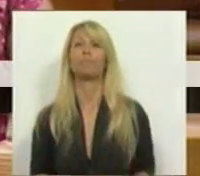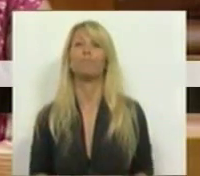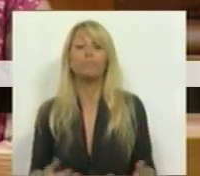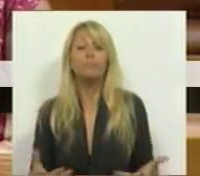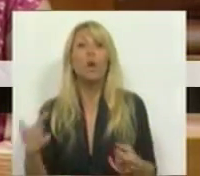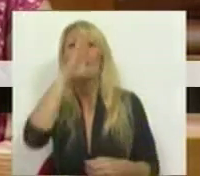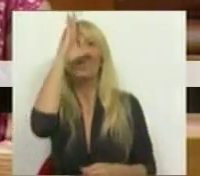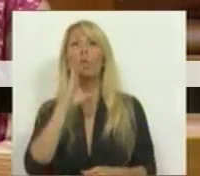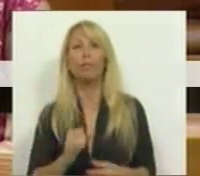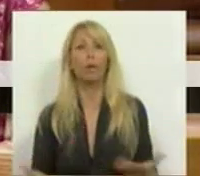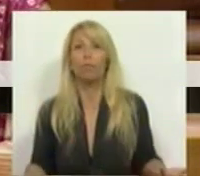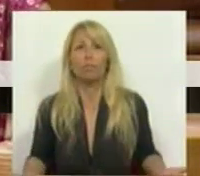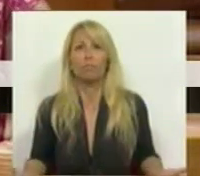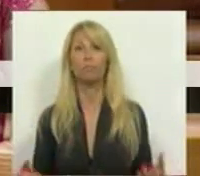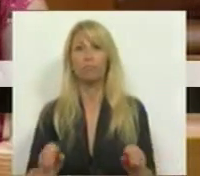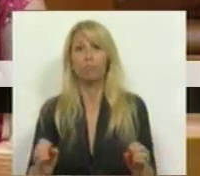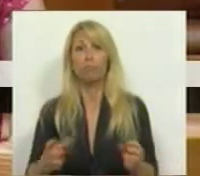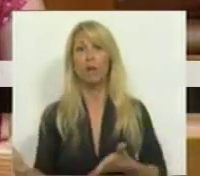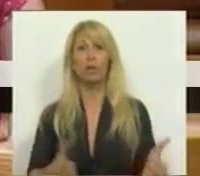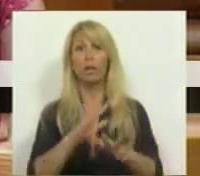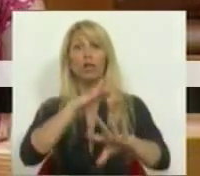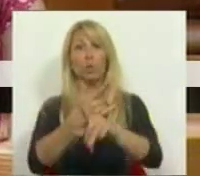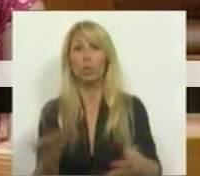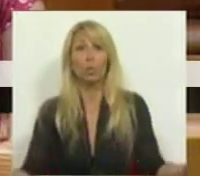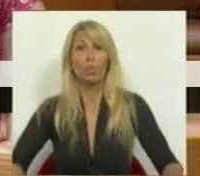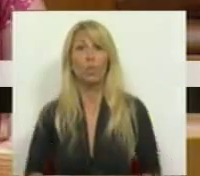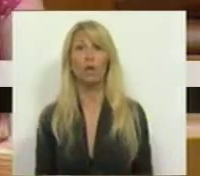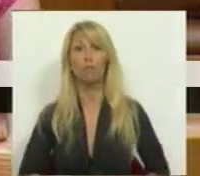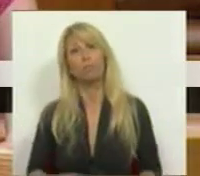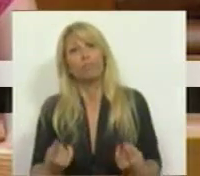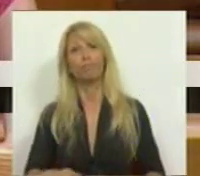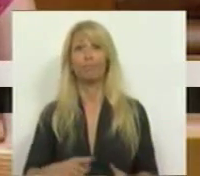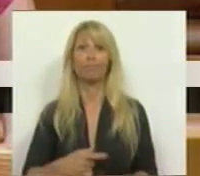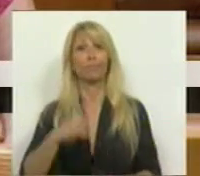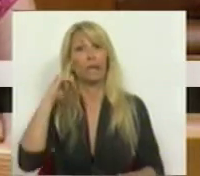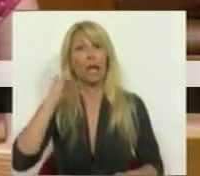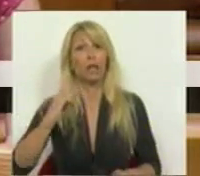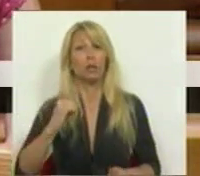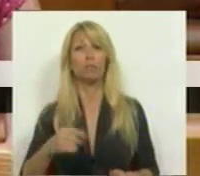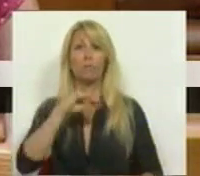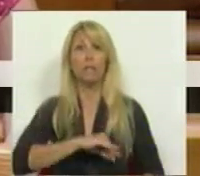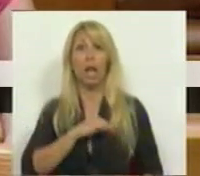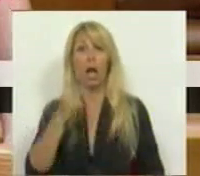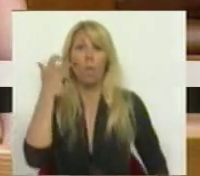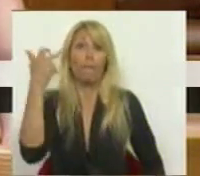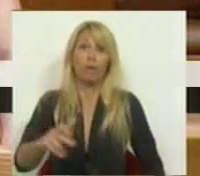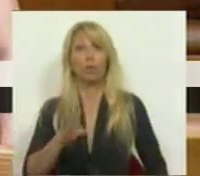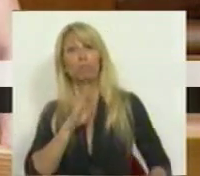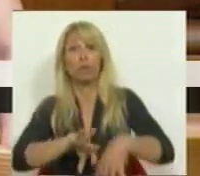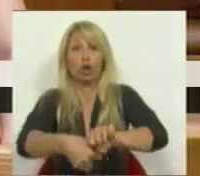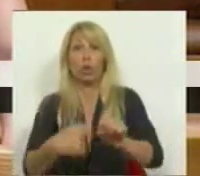E o Governo não teve, nem tem outra estratégia que não seja o ataque aos salários e pensões, a destruição do